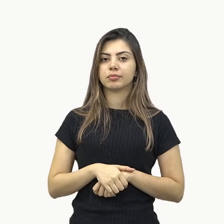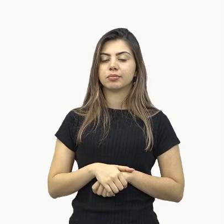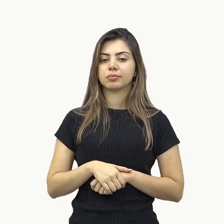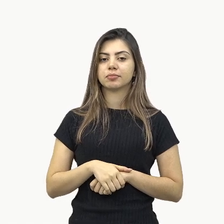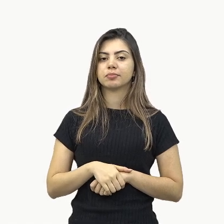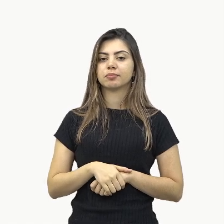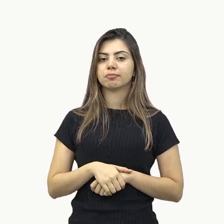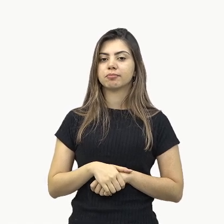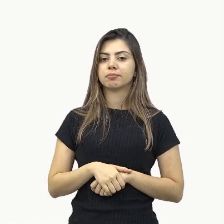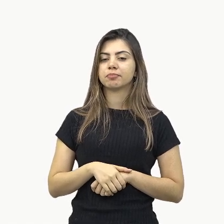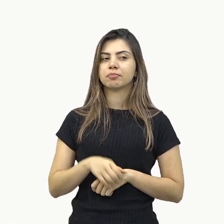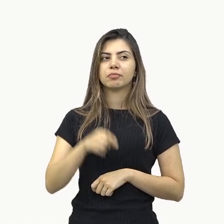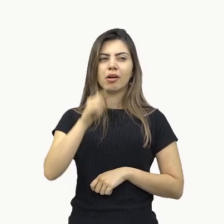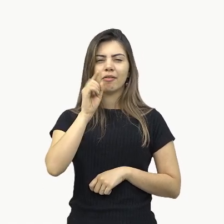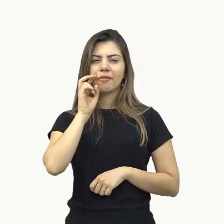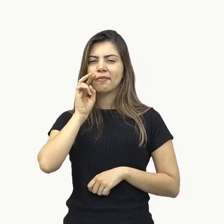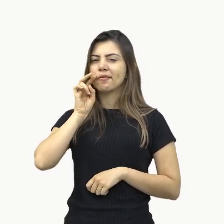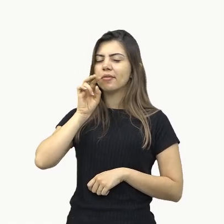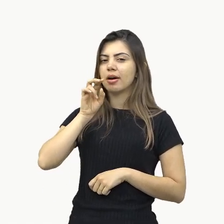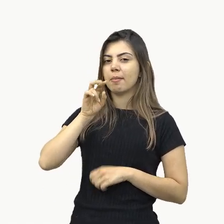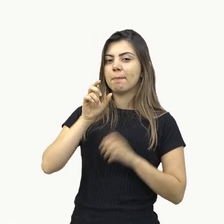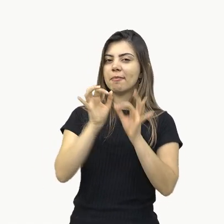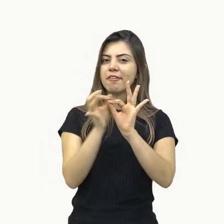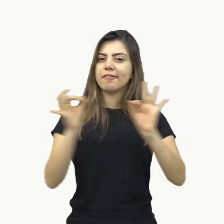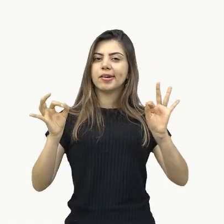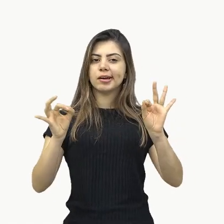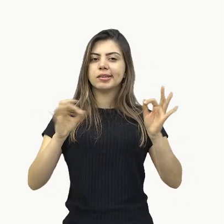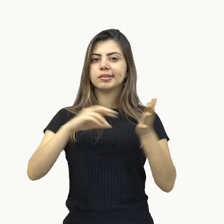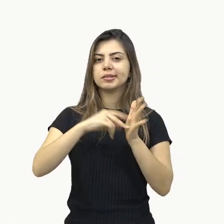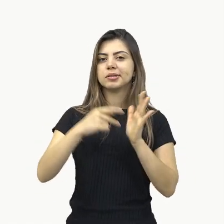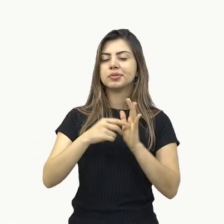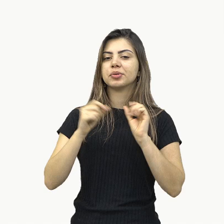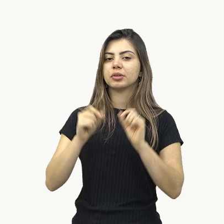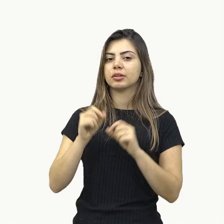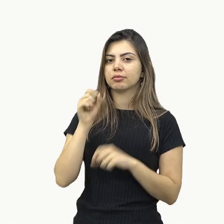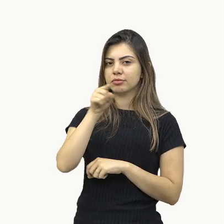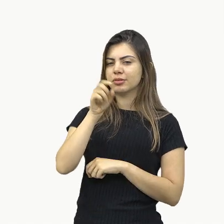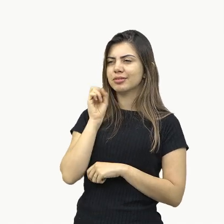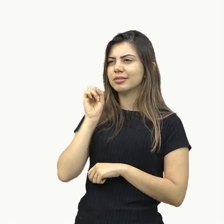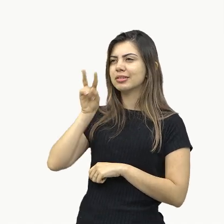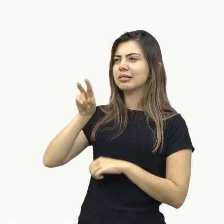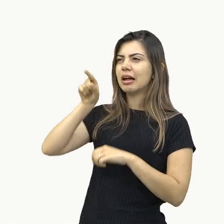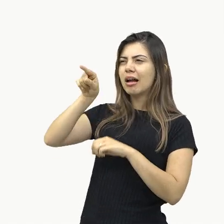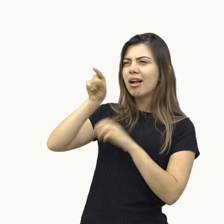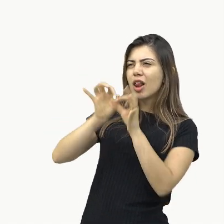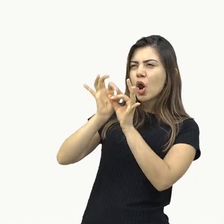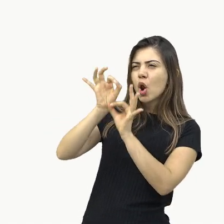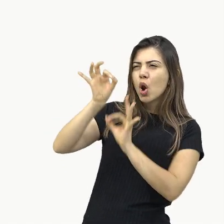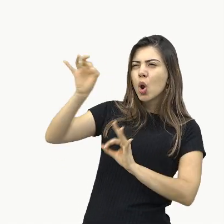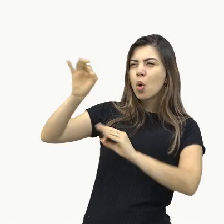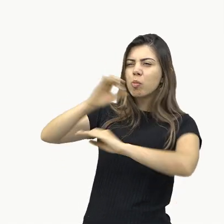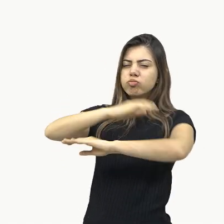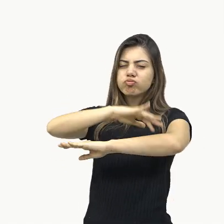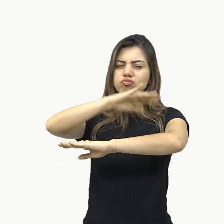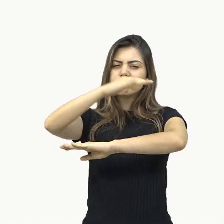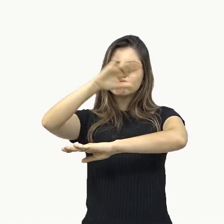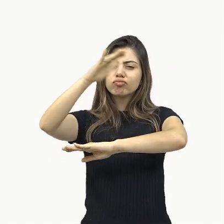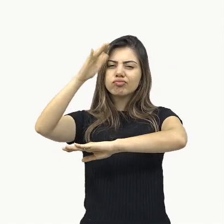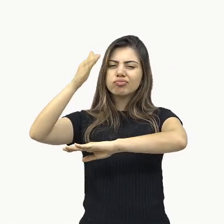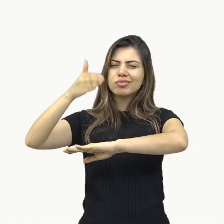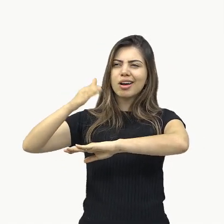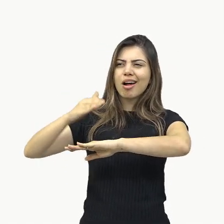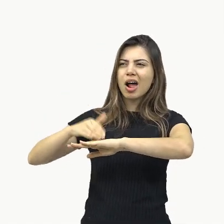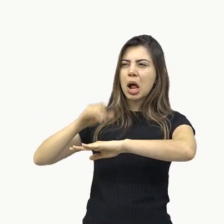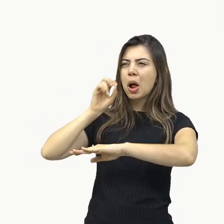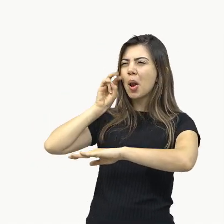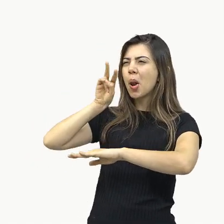vê aquela montanha in the. Olha a palavrinha iniciando com TH, som de D. The Distance. Você vê aquela montanha lá na distância, né?